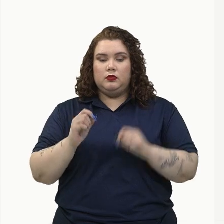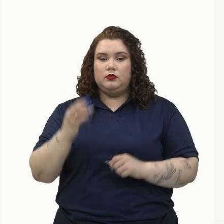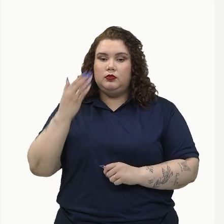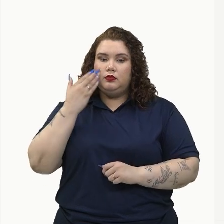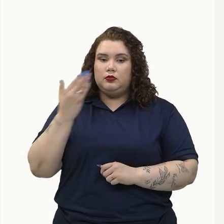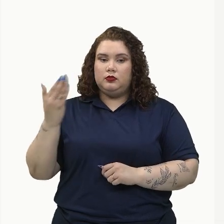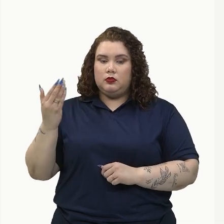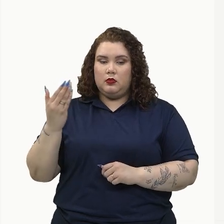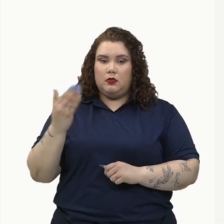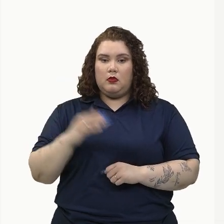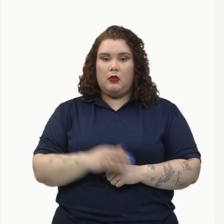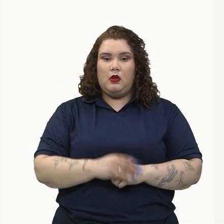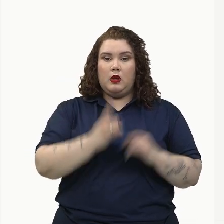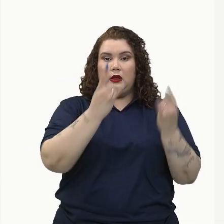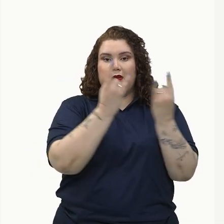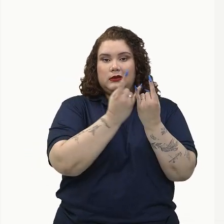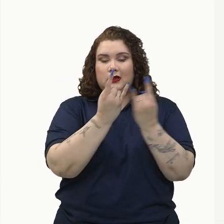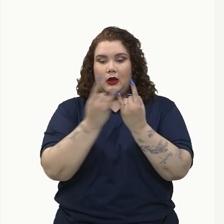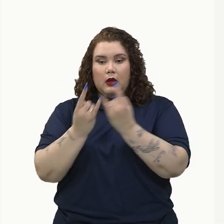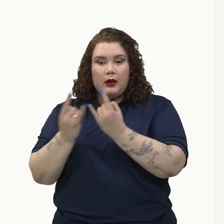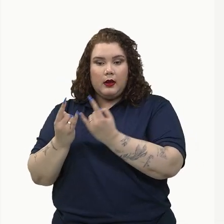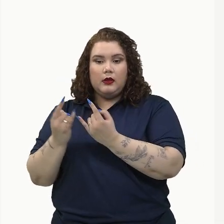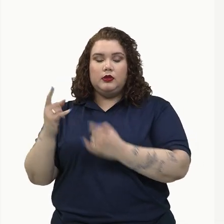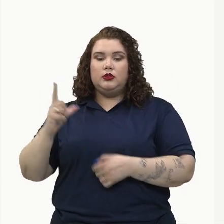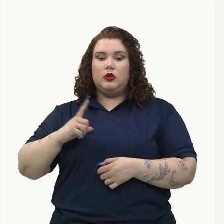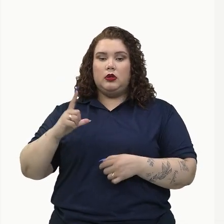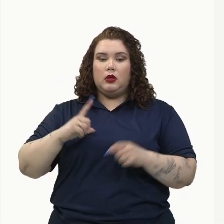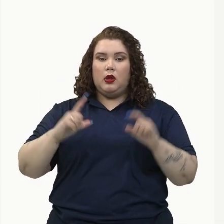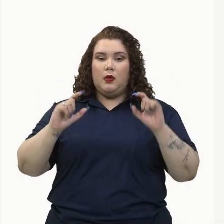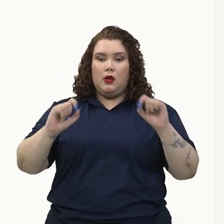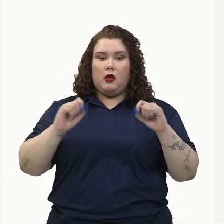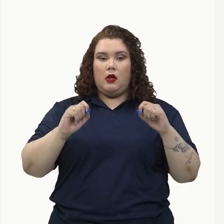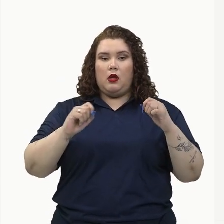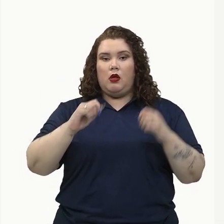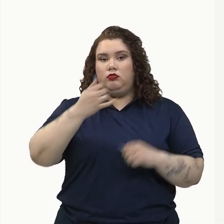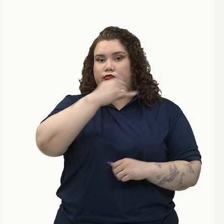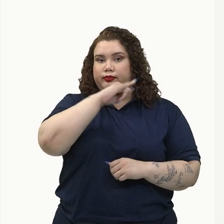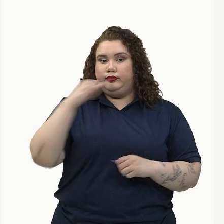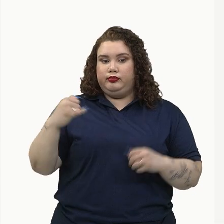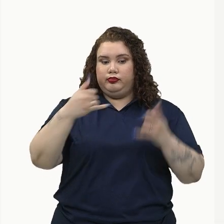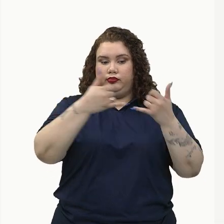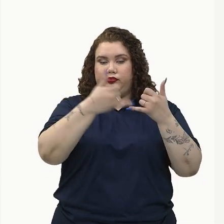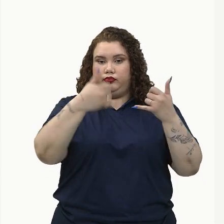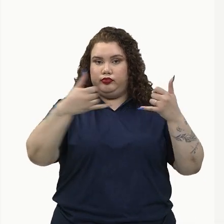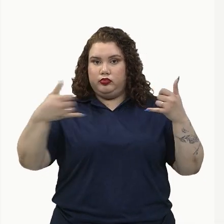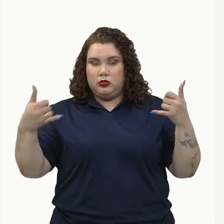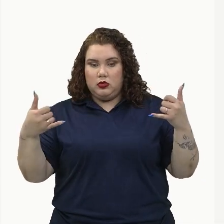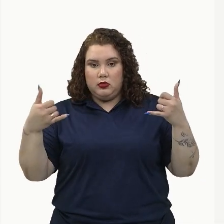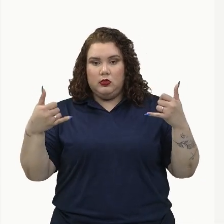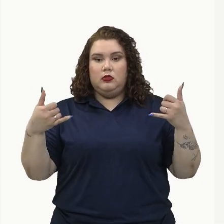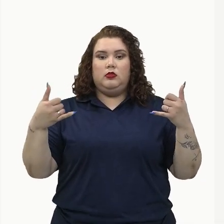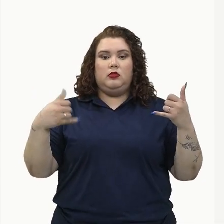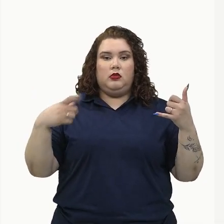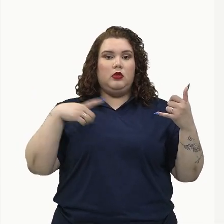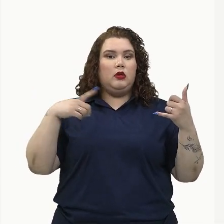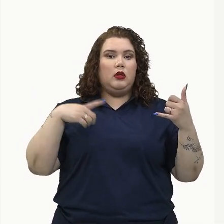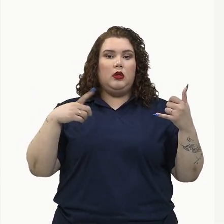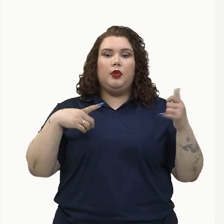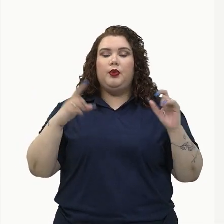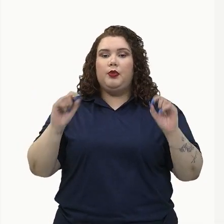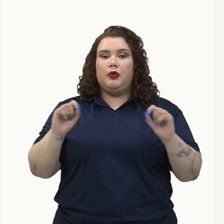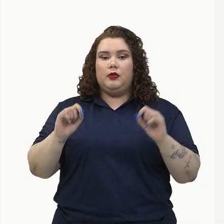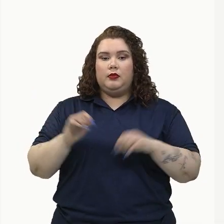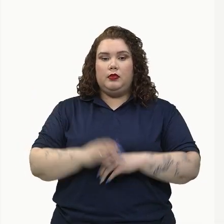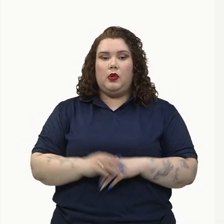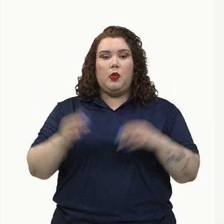Nos circuitos em série, a corrente elétrica que passa pelos resistores é